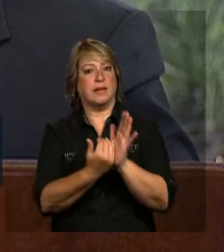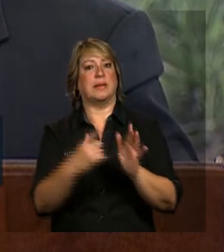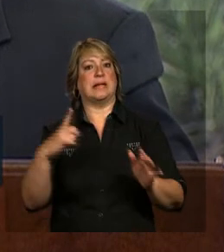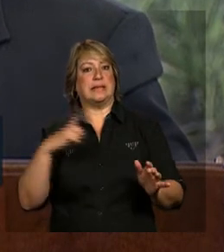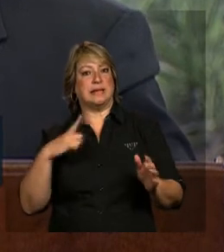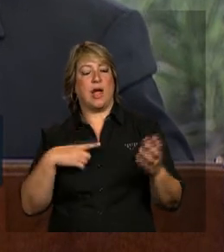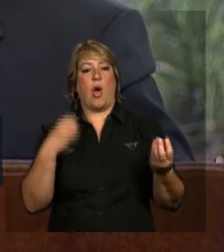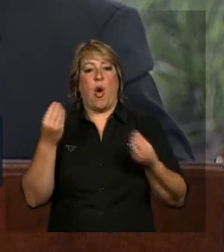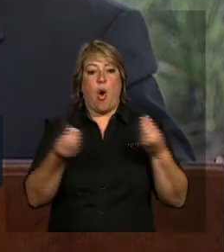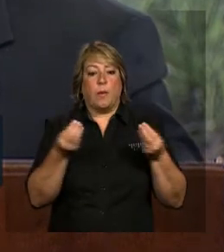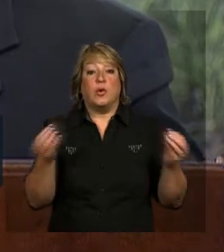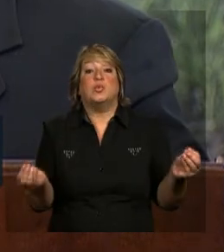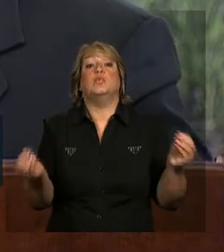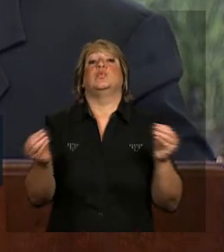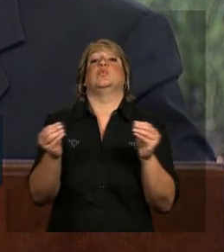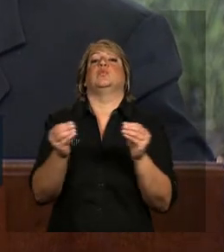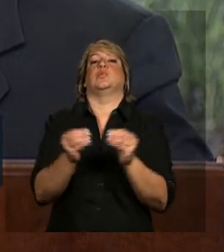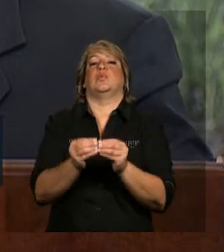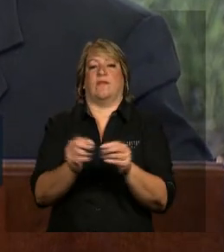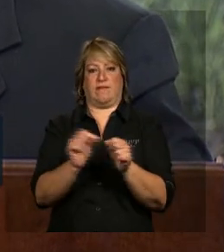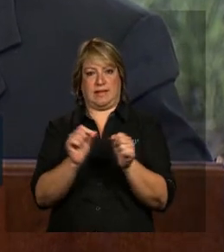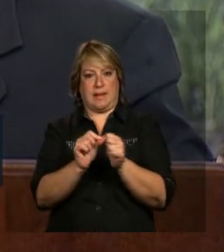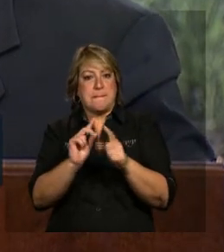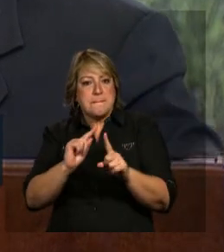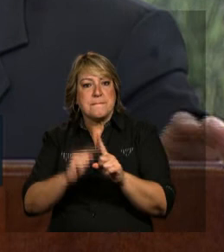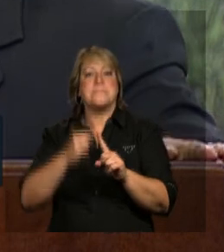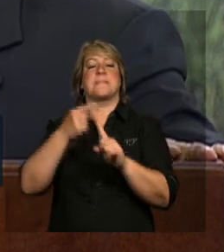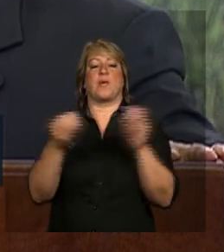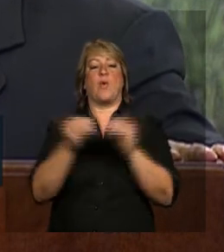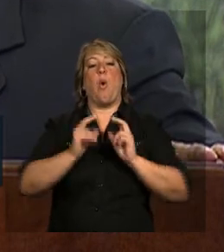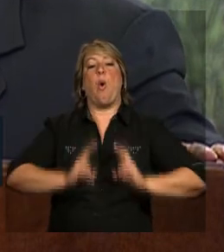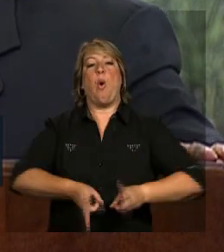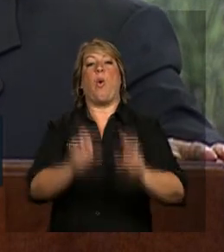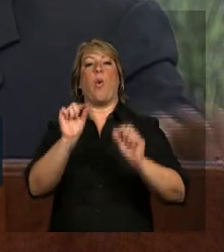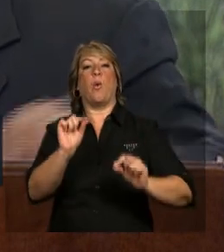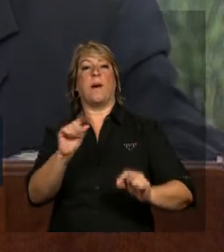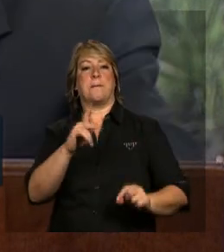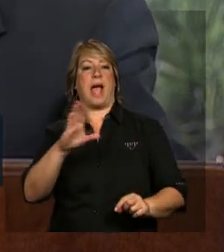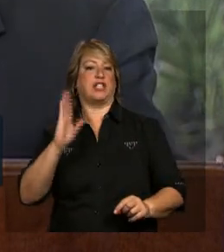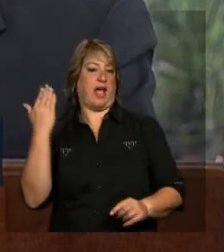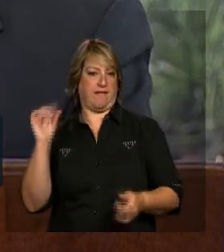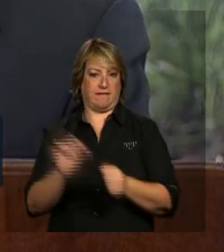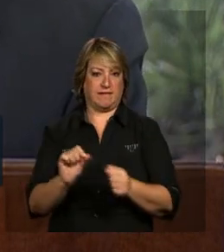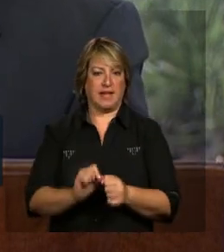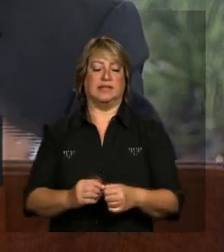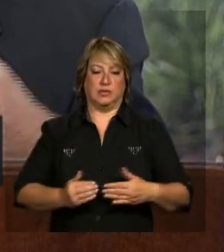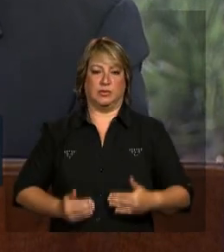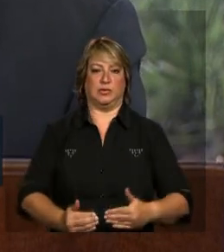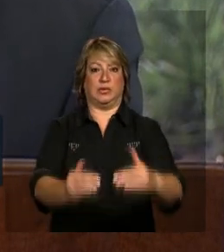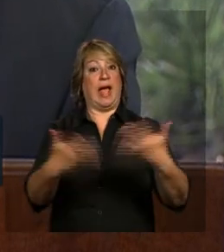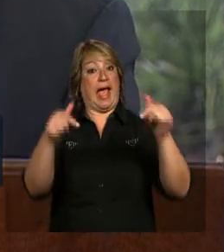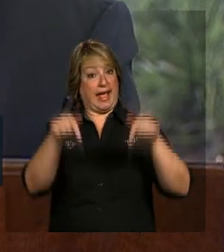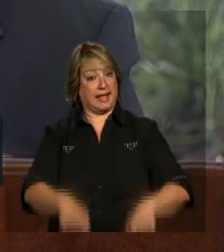relação de complementaridade ele tem uma lógica de continuidade às iniciativas do PAC e aqui é